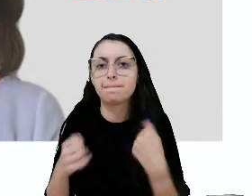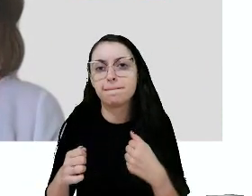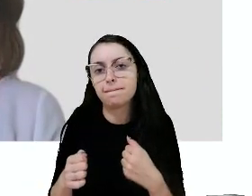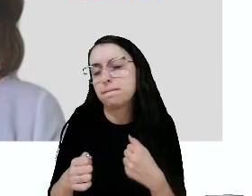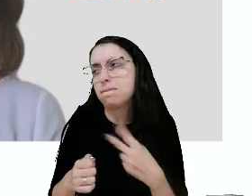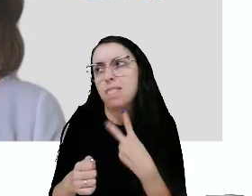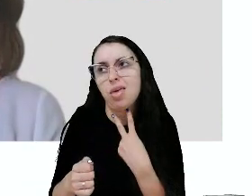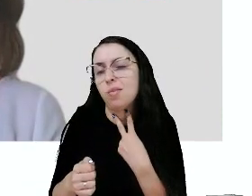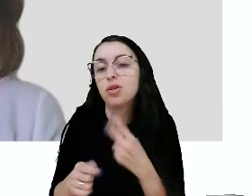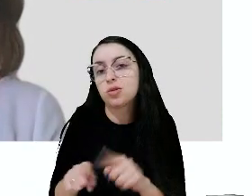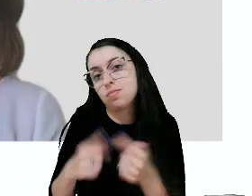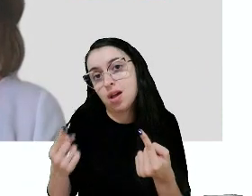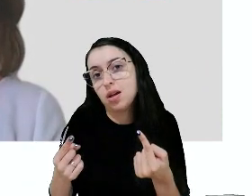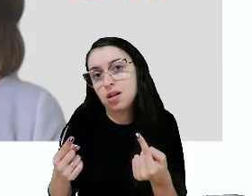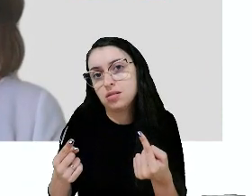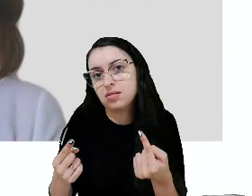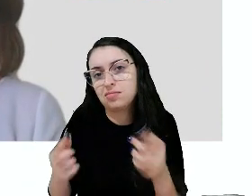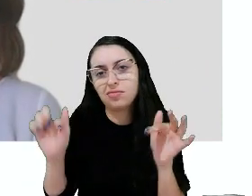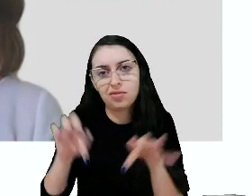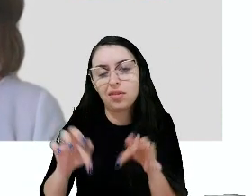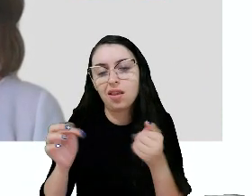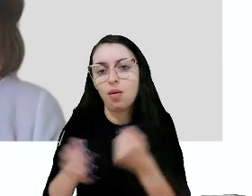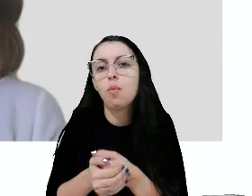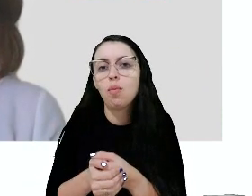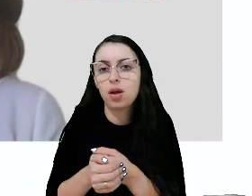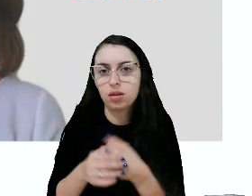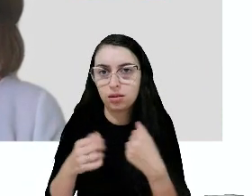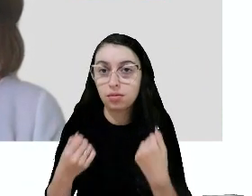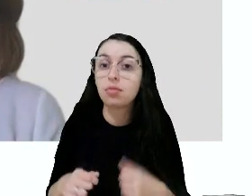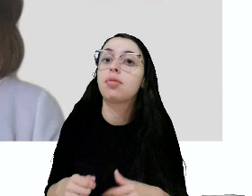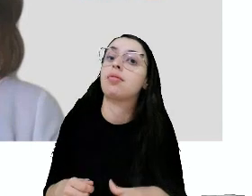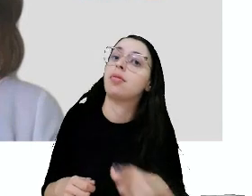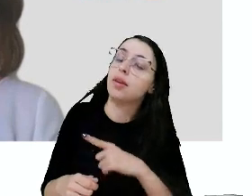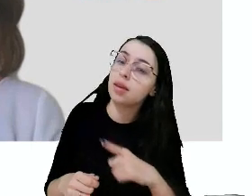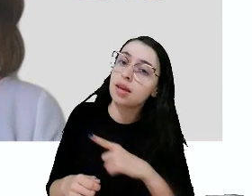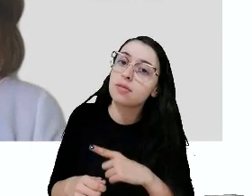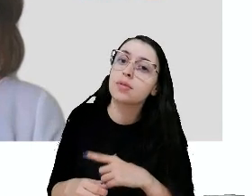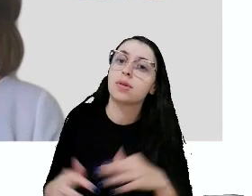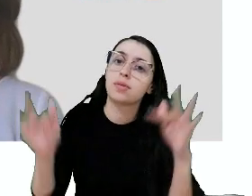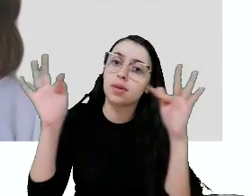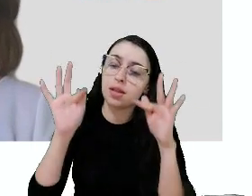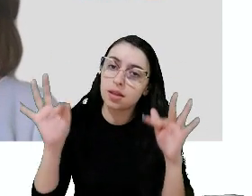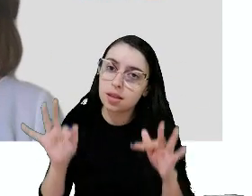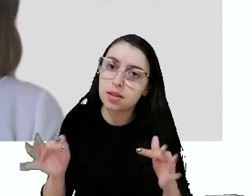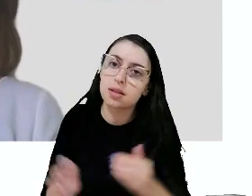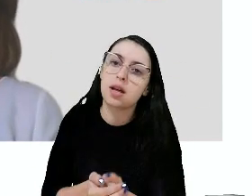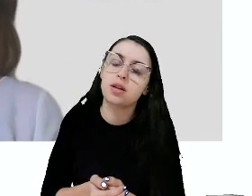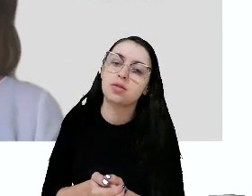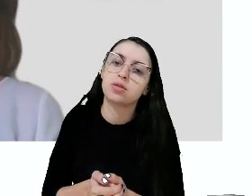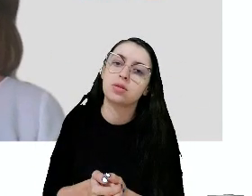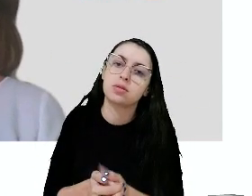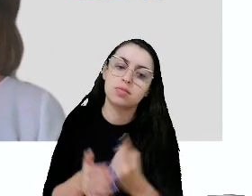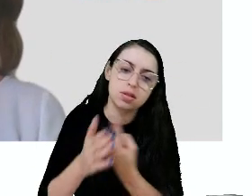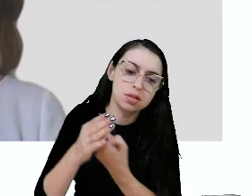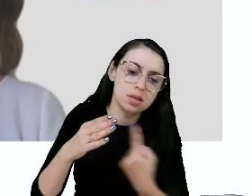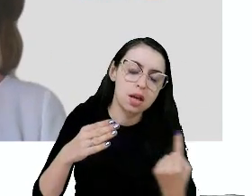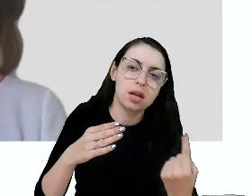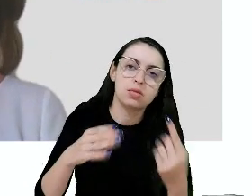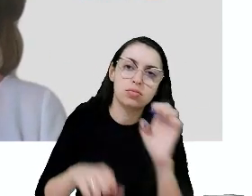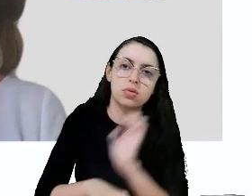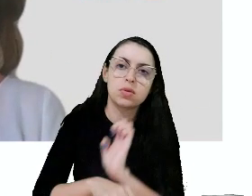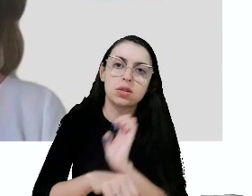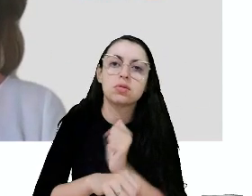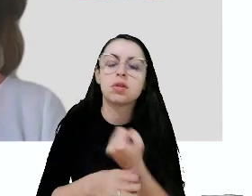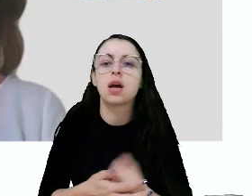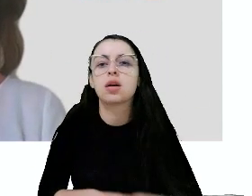numa situação como essa, e nem final, mas teve algo que aconteceu, que foi efetivamente, ela teve que sair do estado dela,